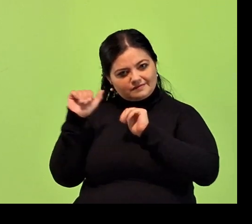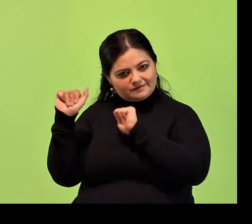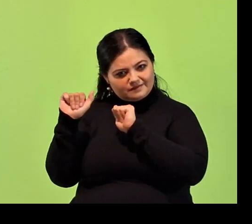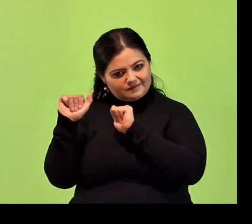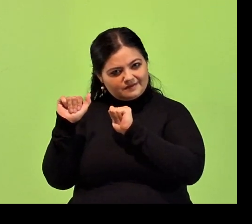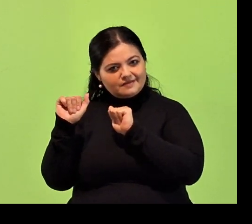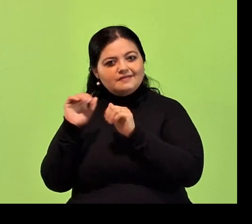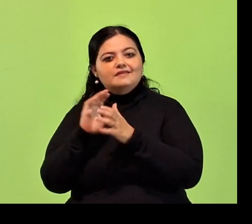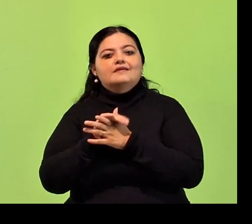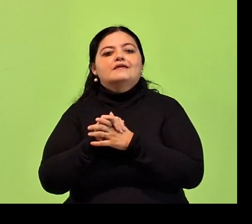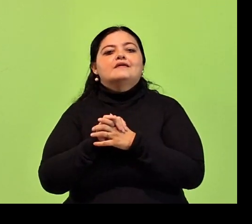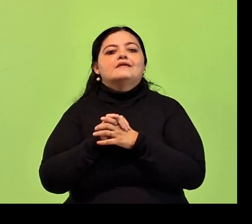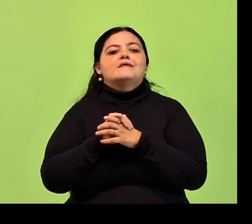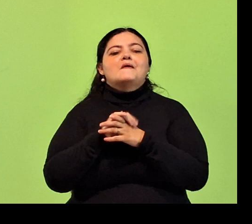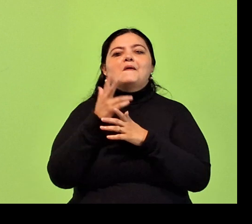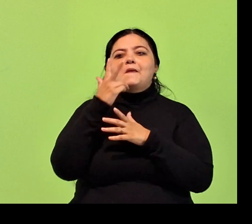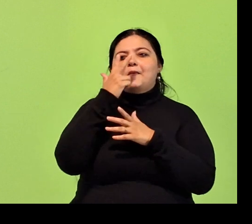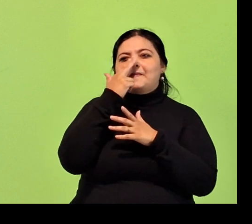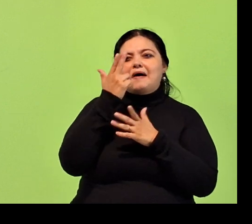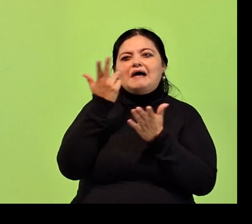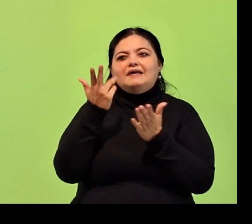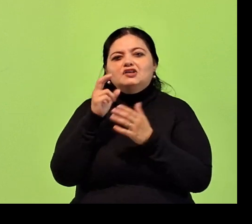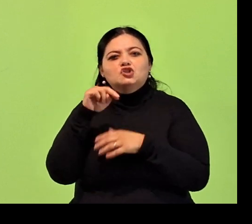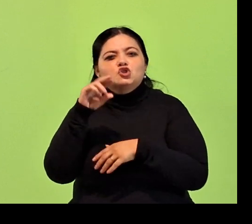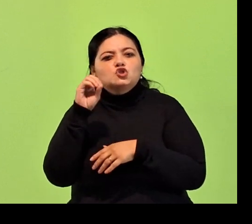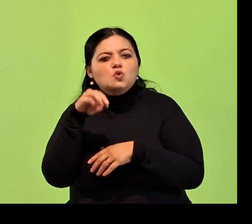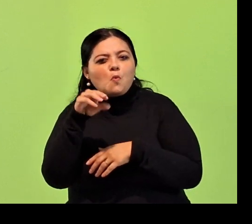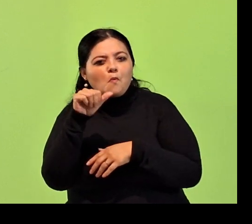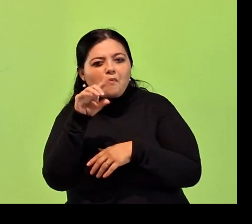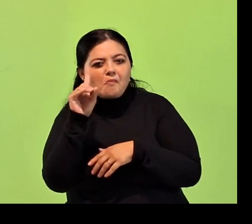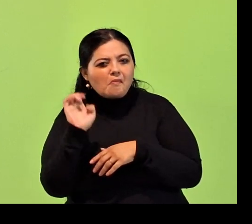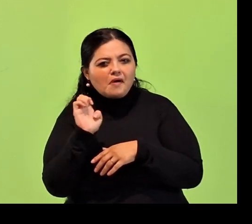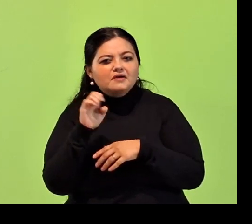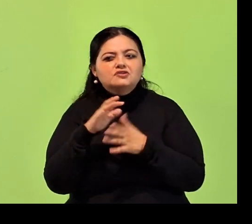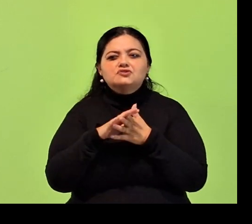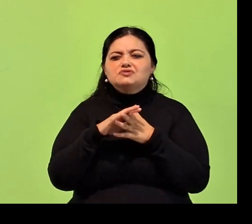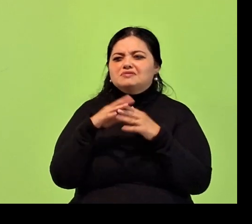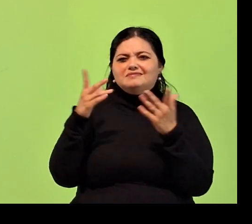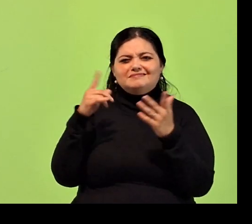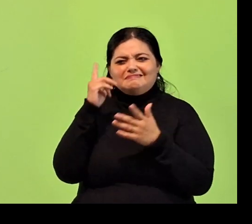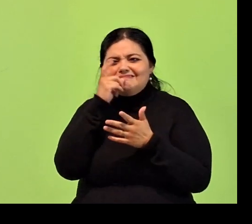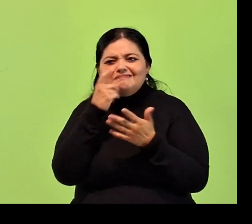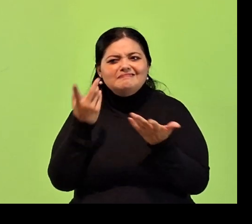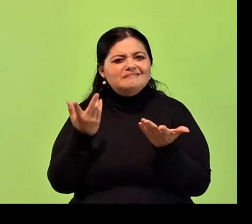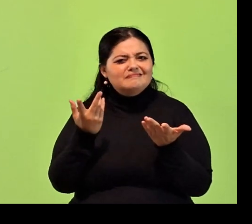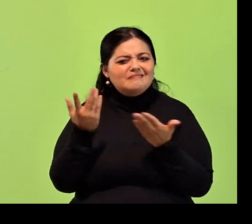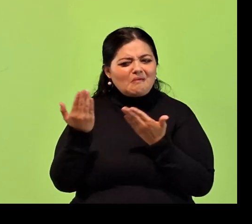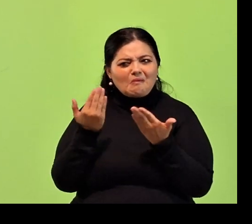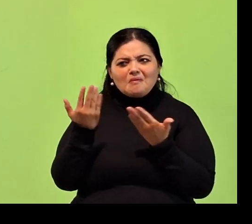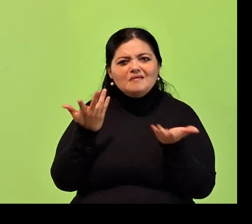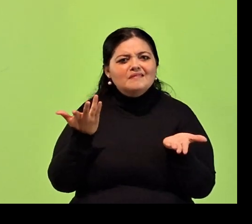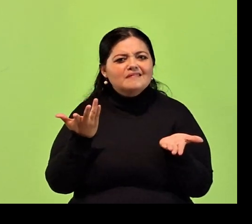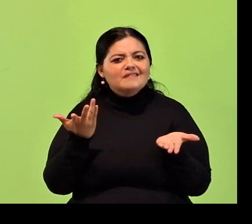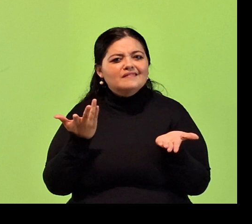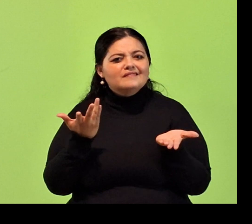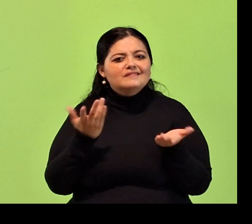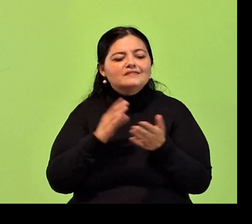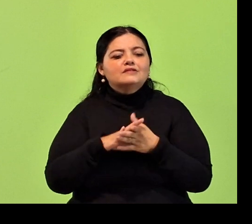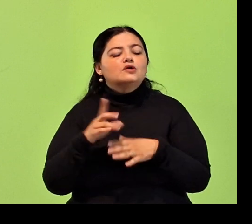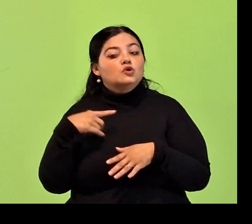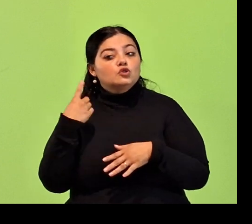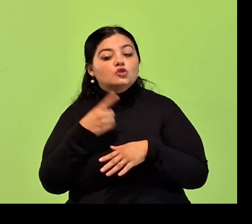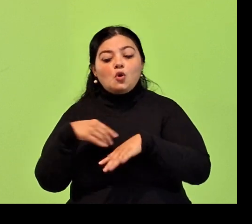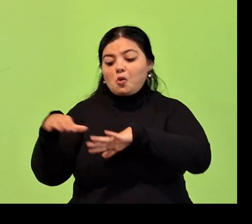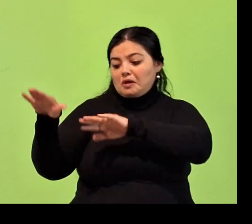é bem inadequado no ponto de vista sociológico e antropológico. Eu prefiro dizer que nós somos